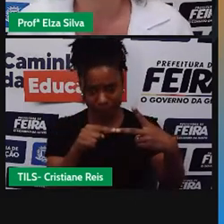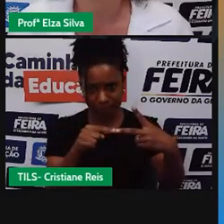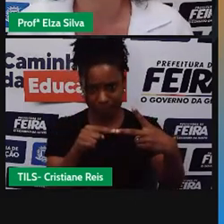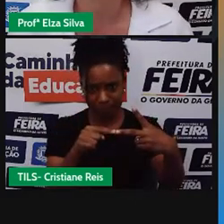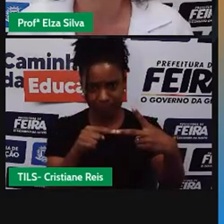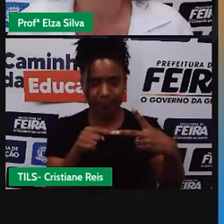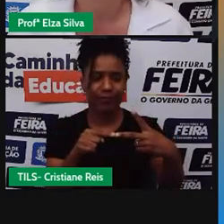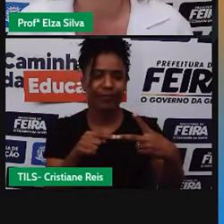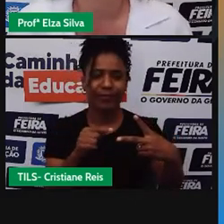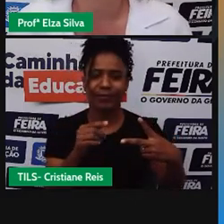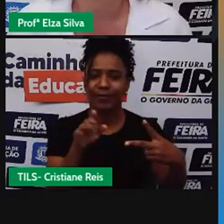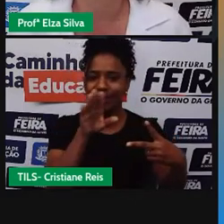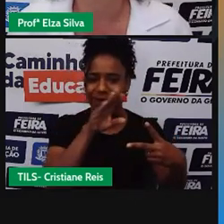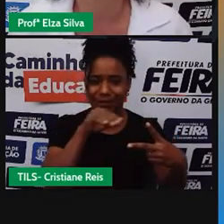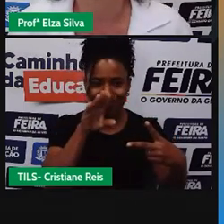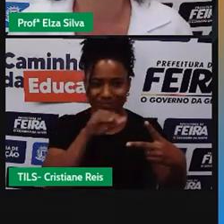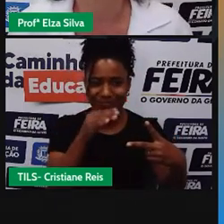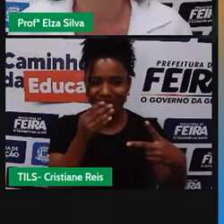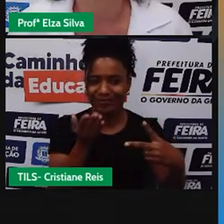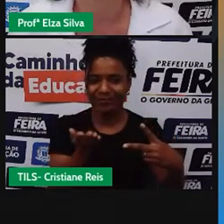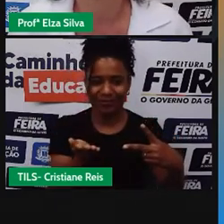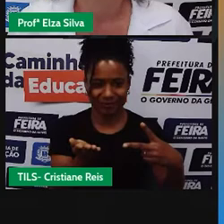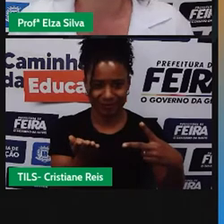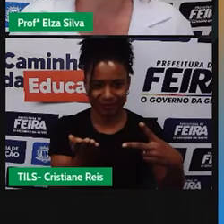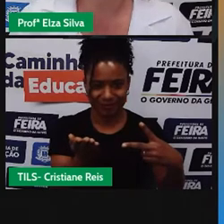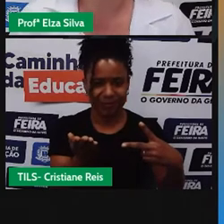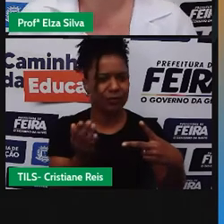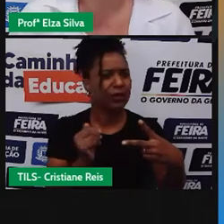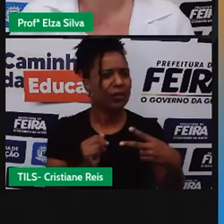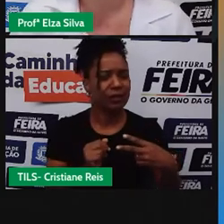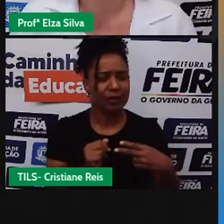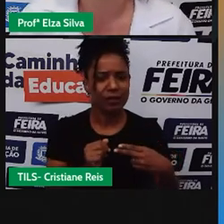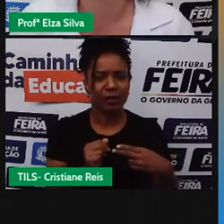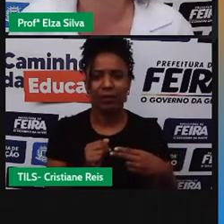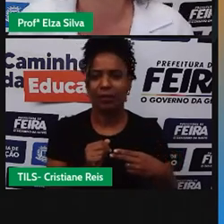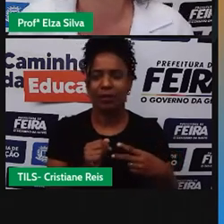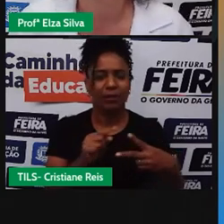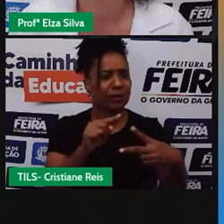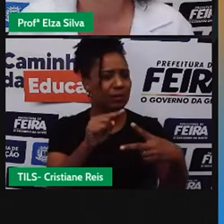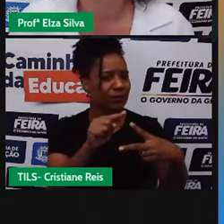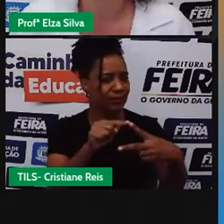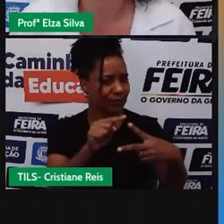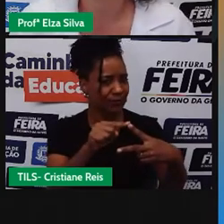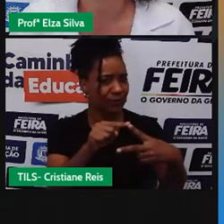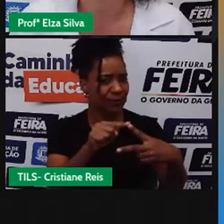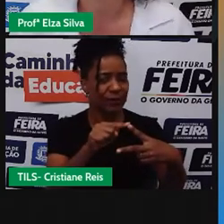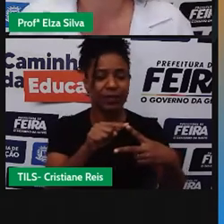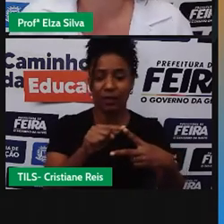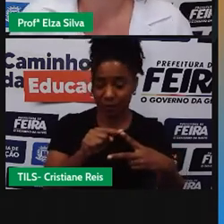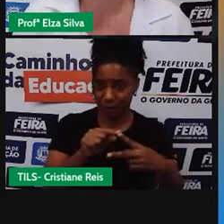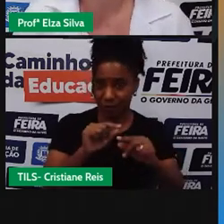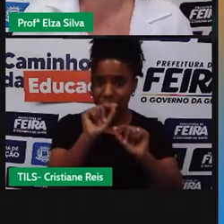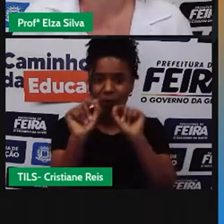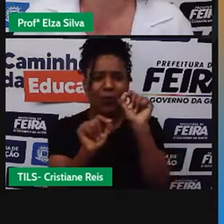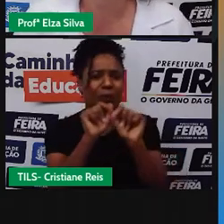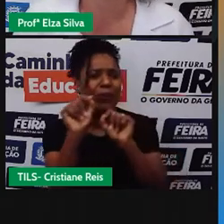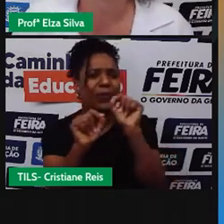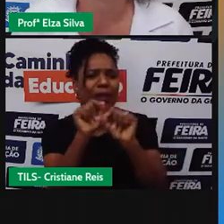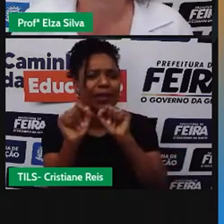Classify at, modal verb. What is classify at? O que é um